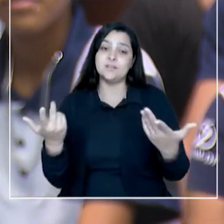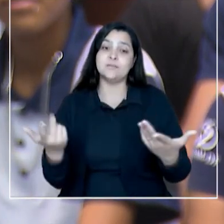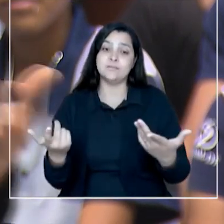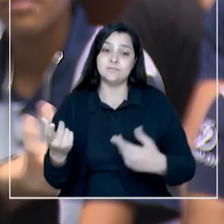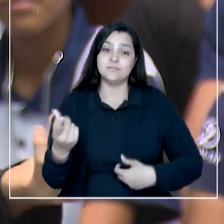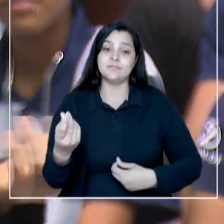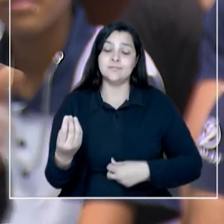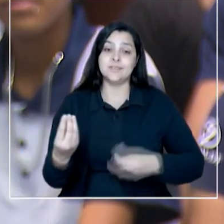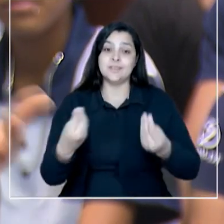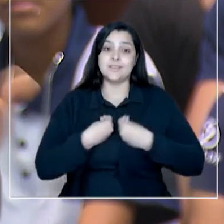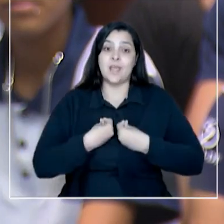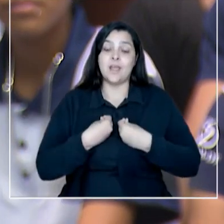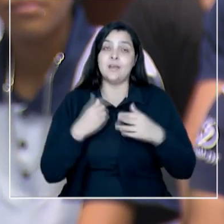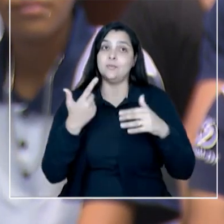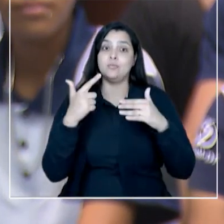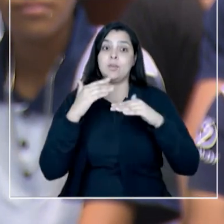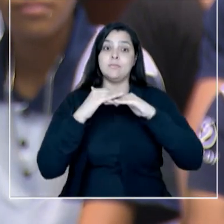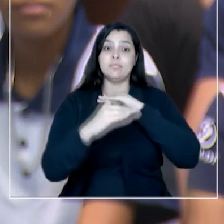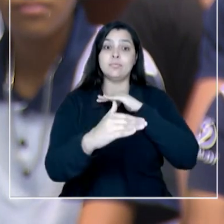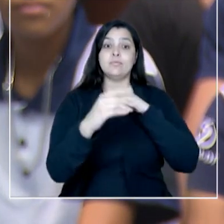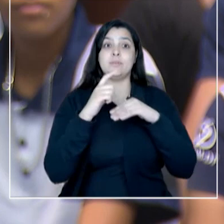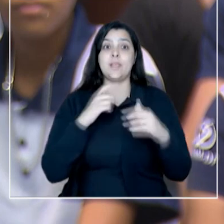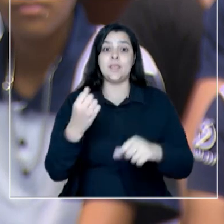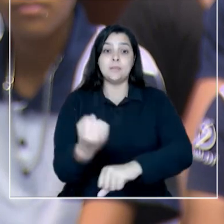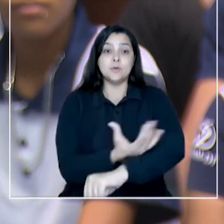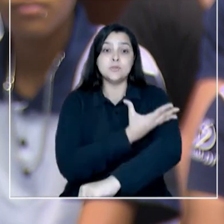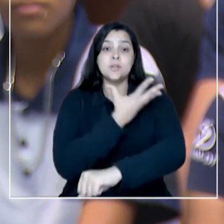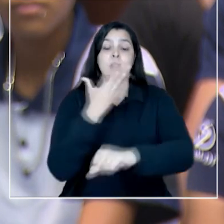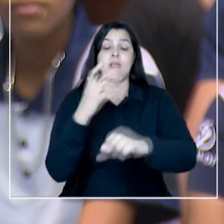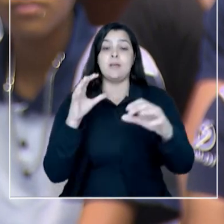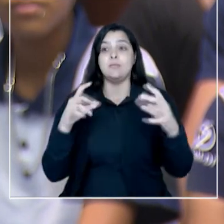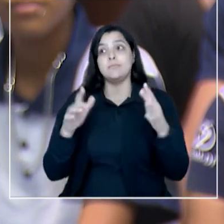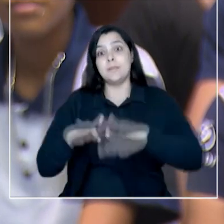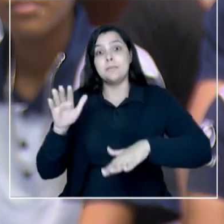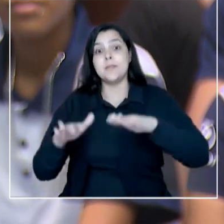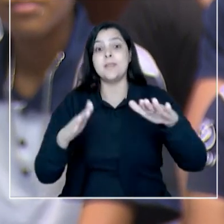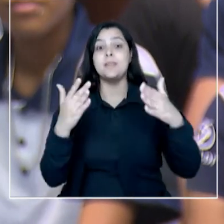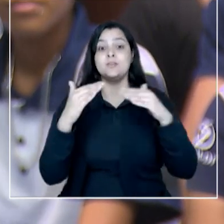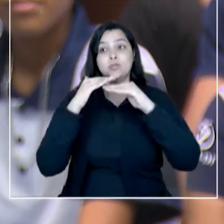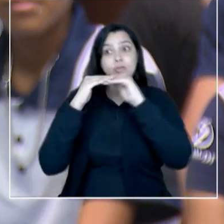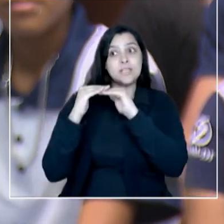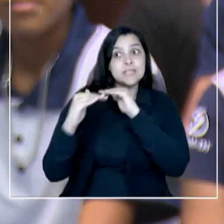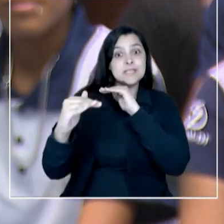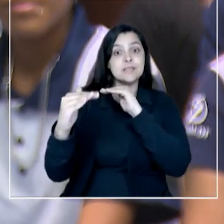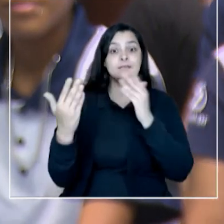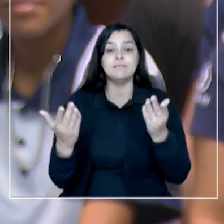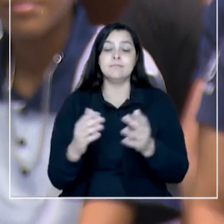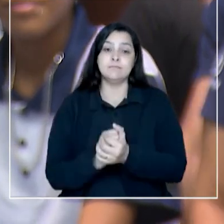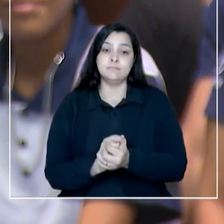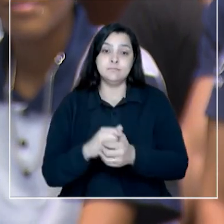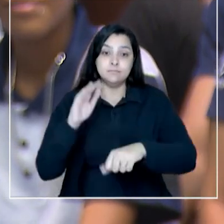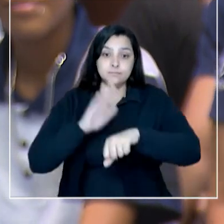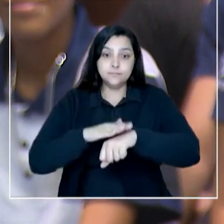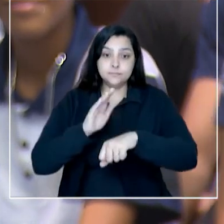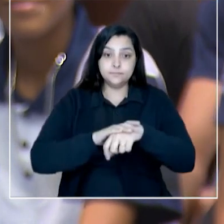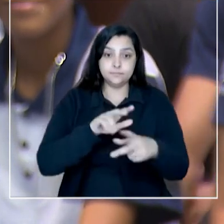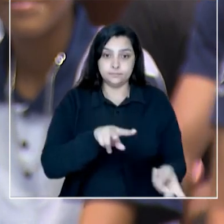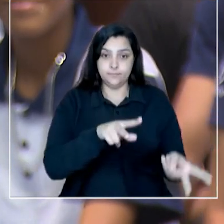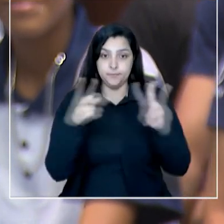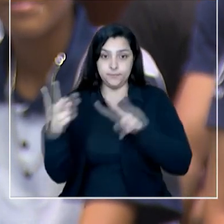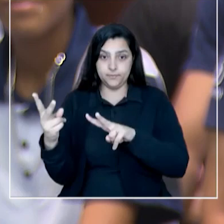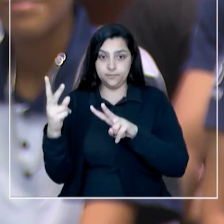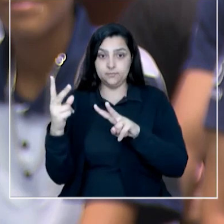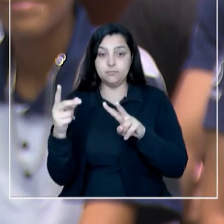certa forma, uma instabilidade emocional também para a família estrutural. Então, eu acho que só deve realmente fazer a migração para a música de